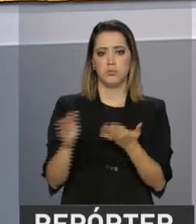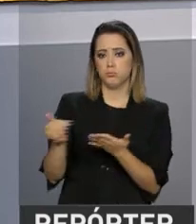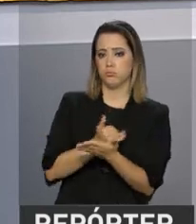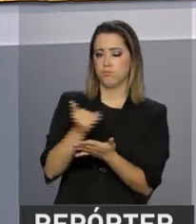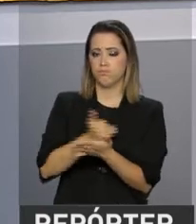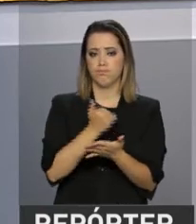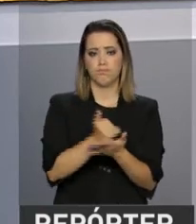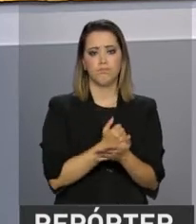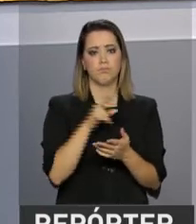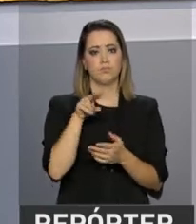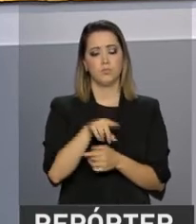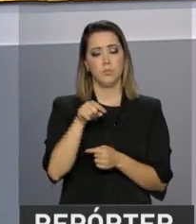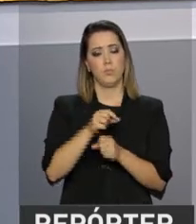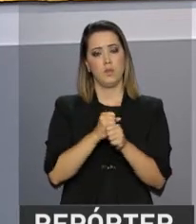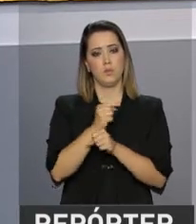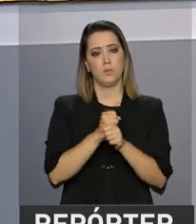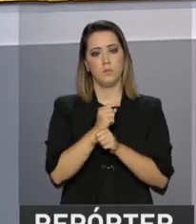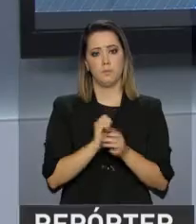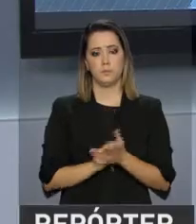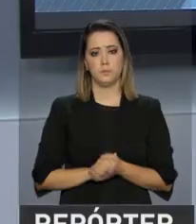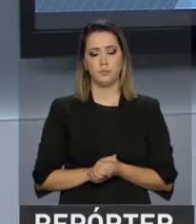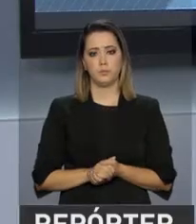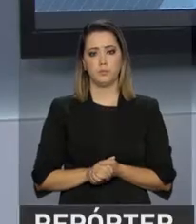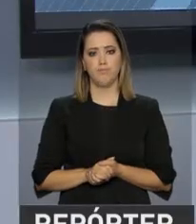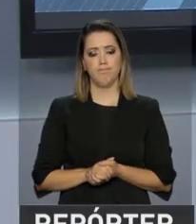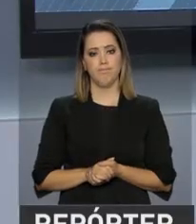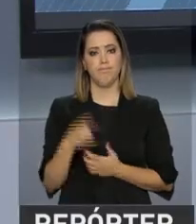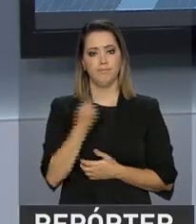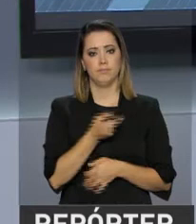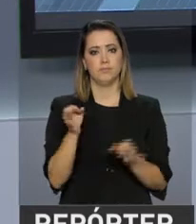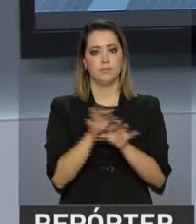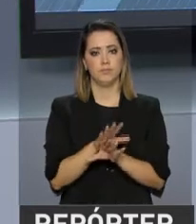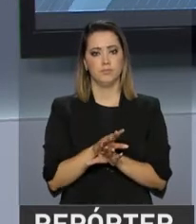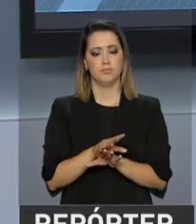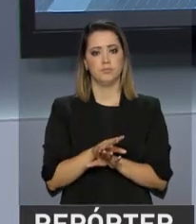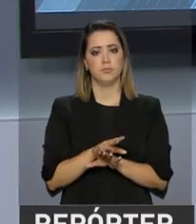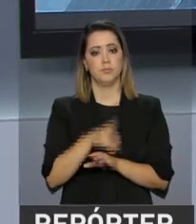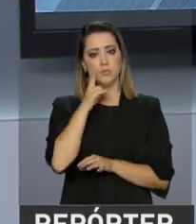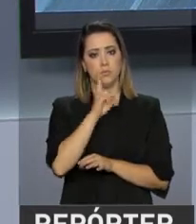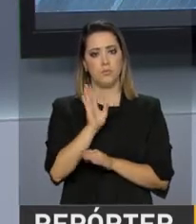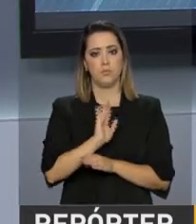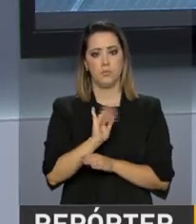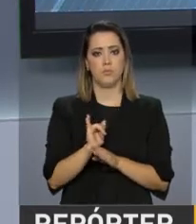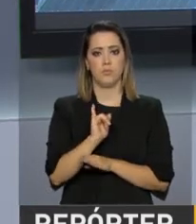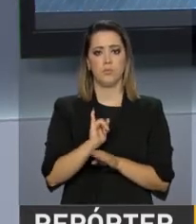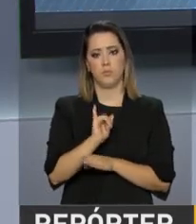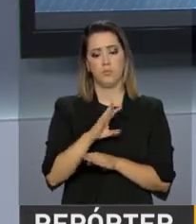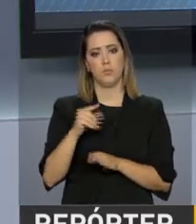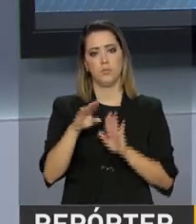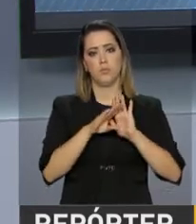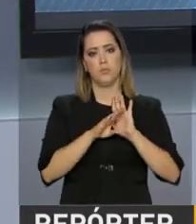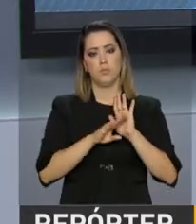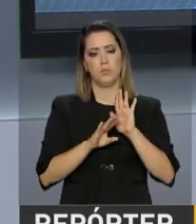previstas para este ano ainda o repórter nbr fica por aqui você pode rever as reportagens no